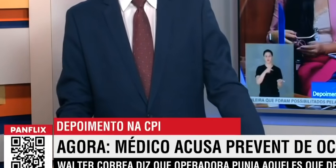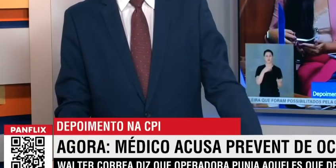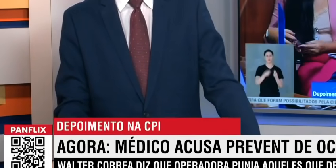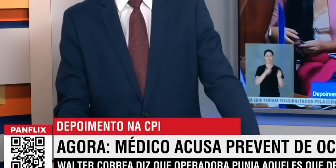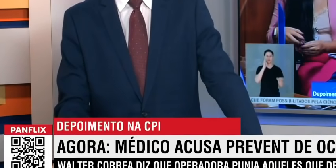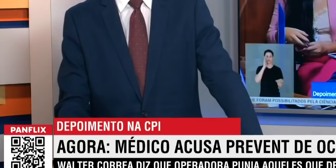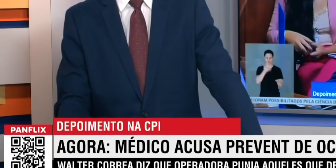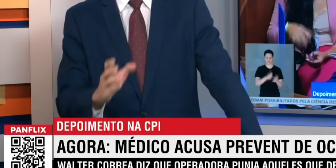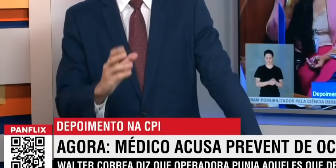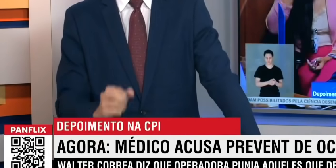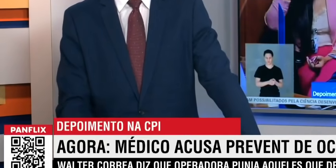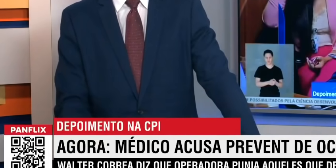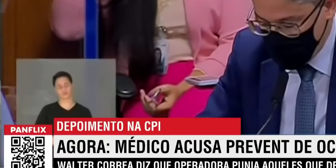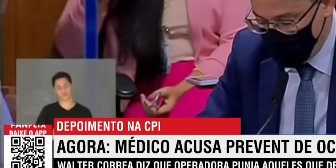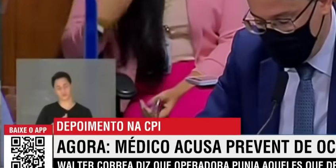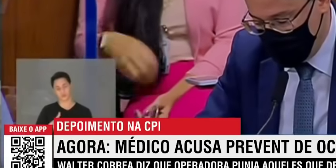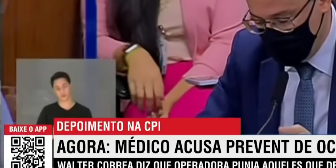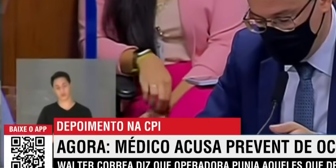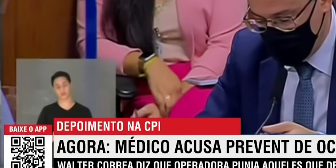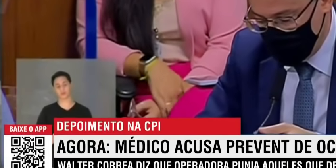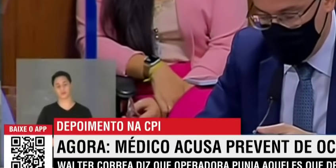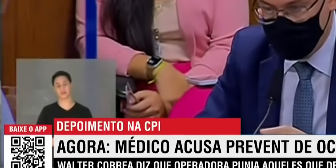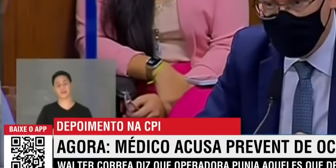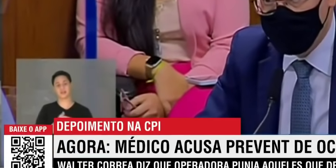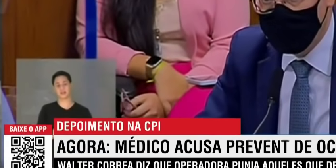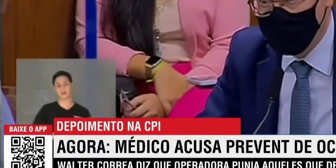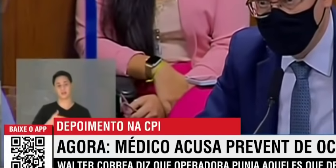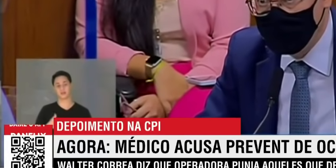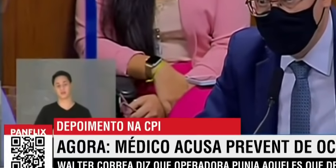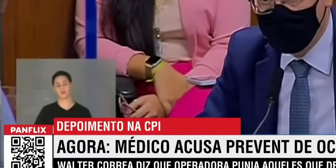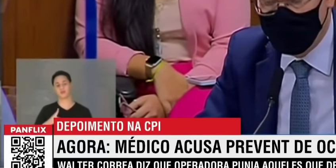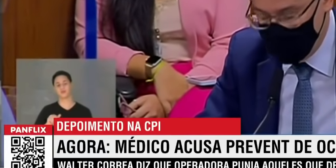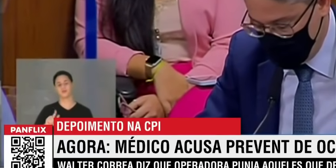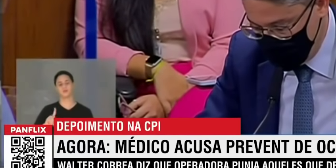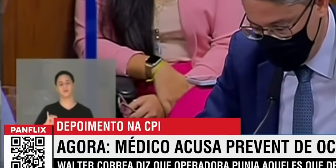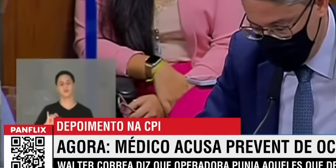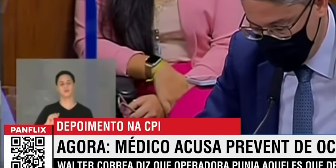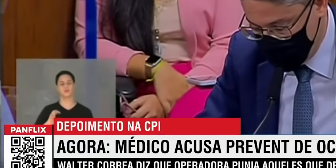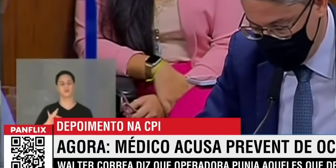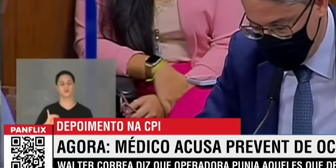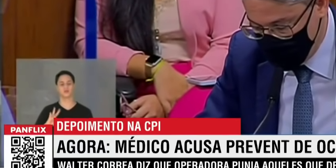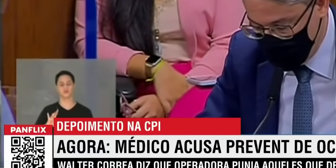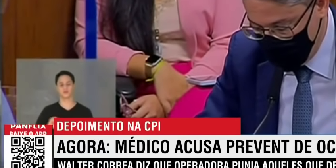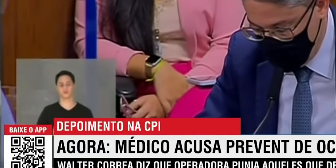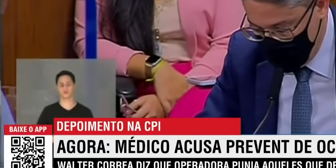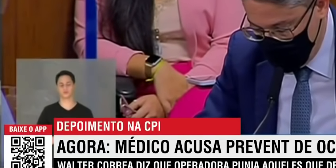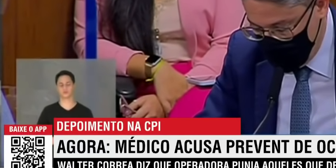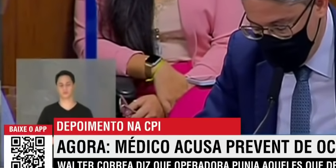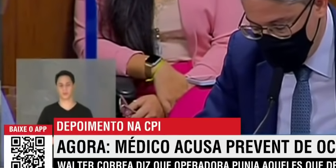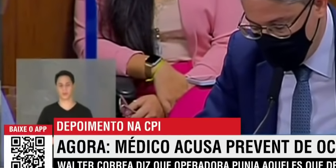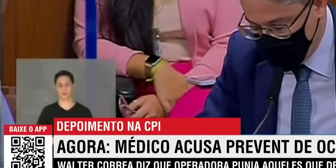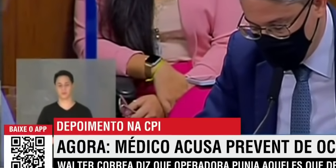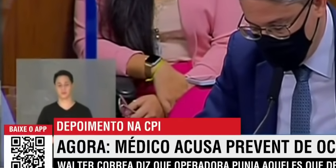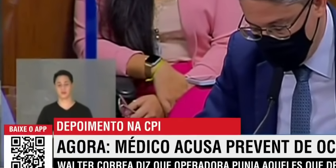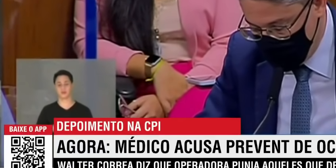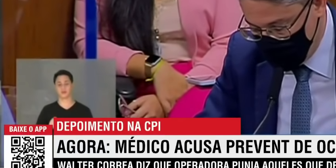ocultar mortes por Covid-19. Por favor, vamos exibir. Para o tratamento paliativo, que já foi descrito aqui várias vezes. Esse é